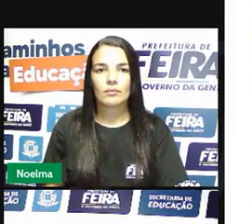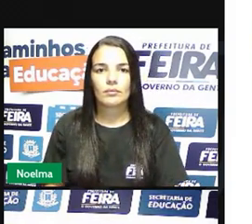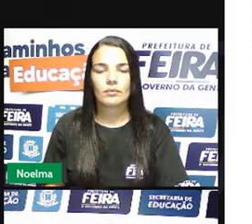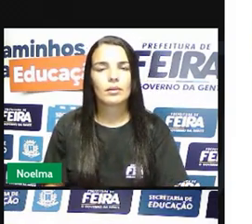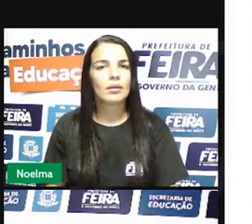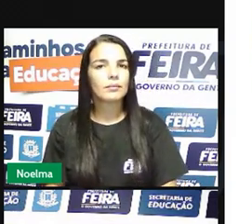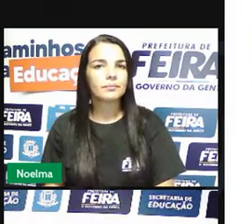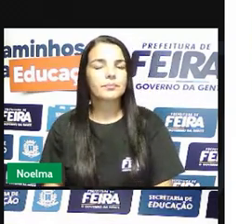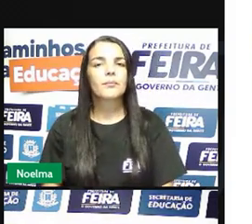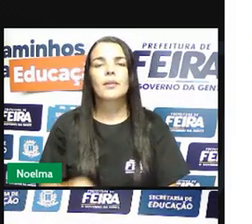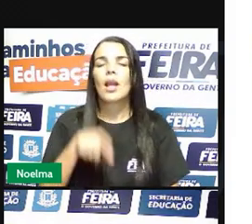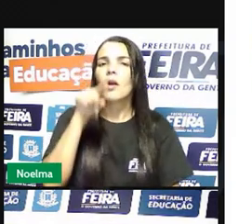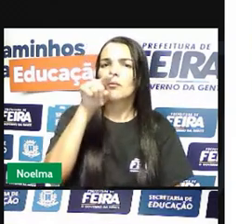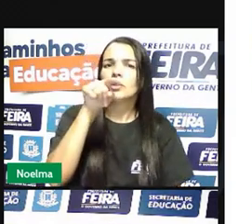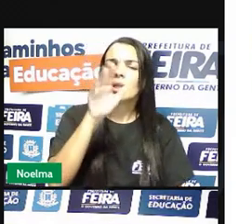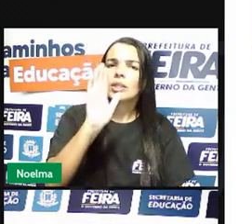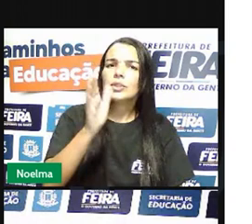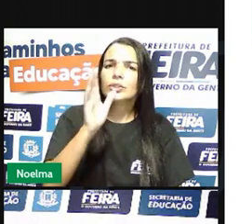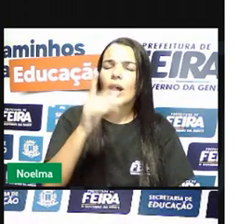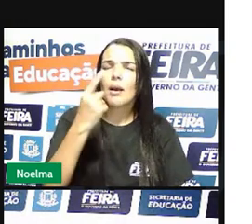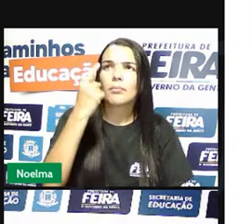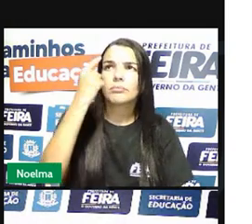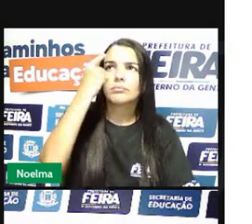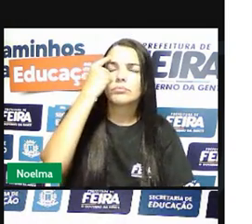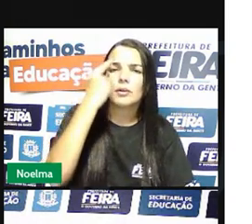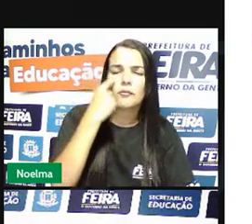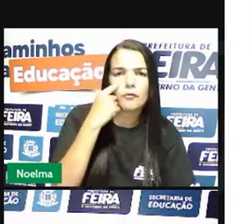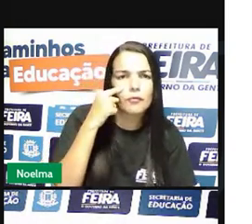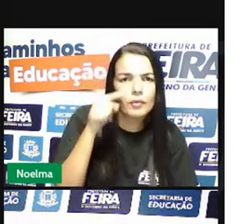Você já presenciou um adulto planejando uma viagem?